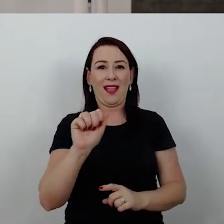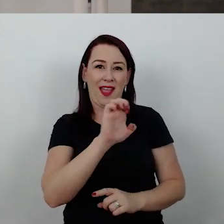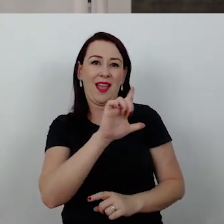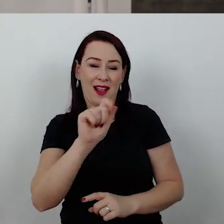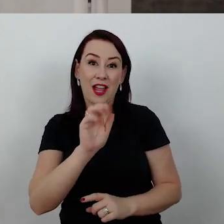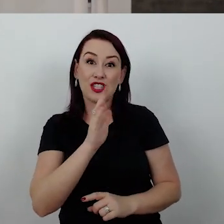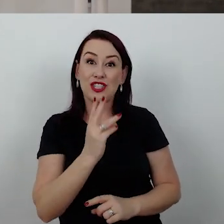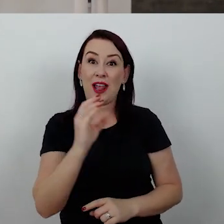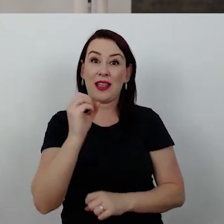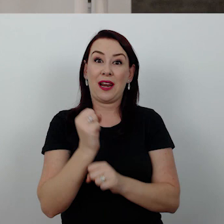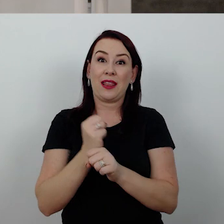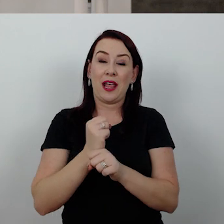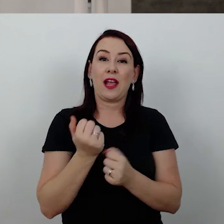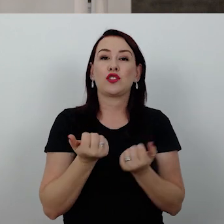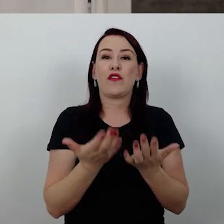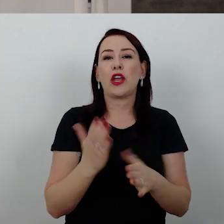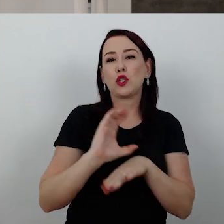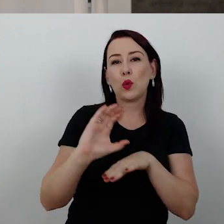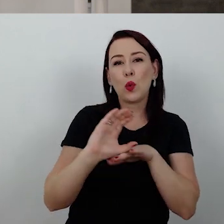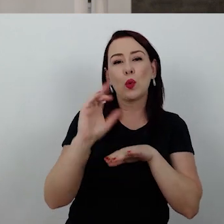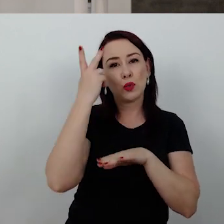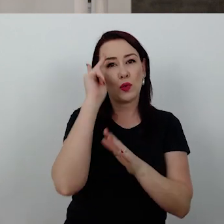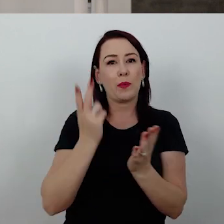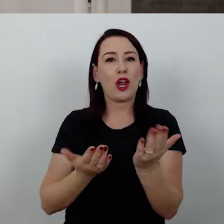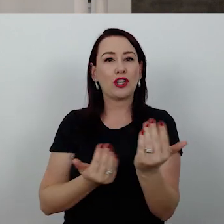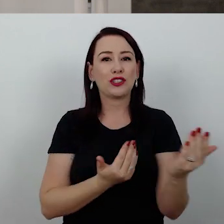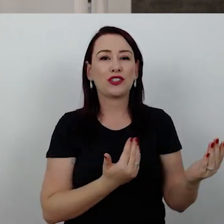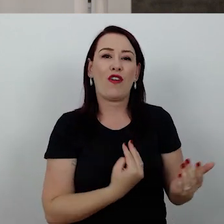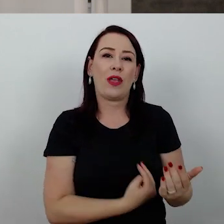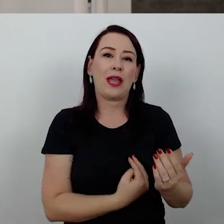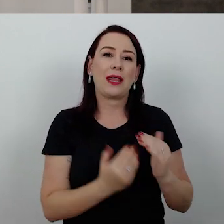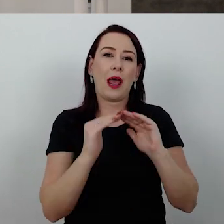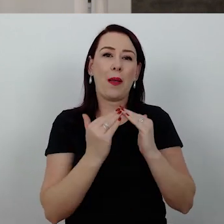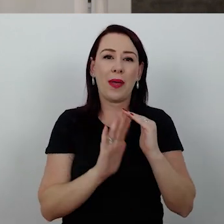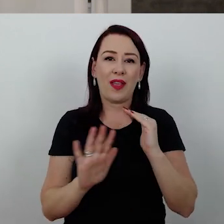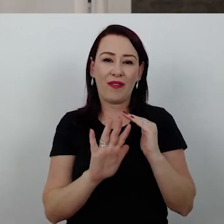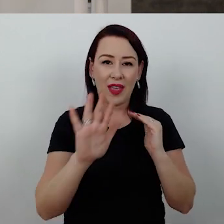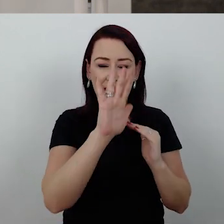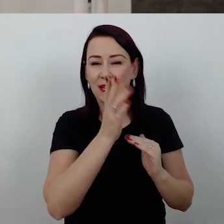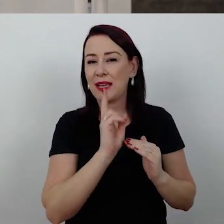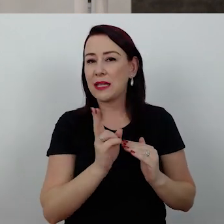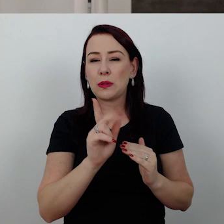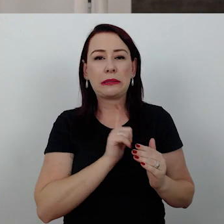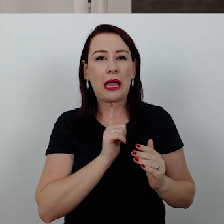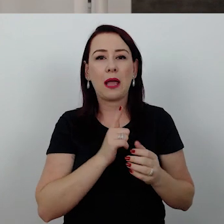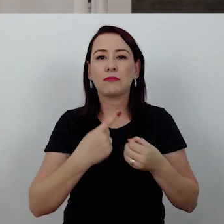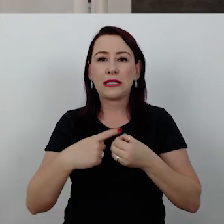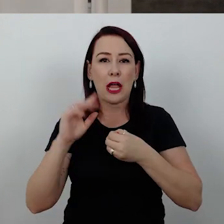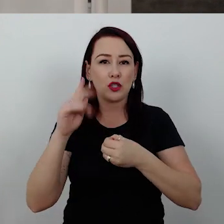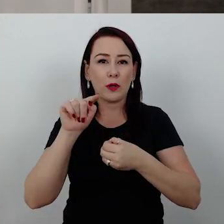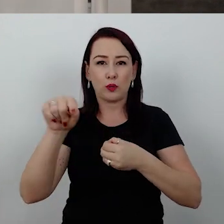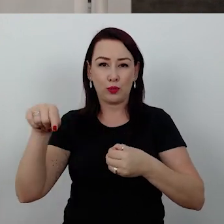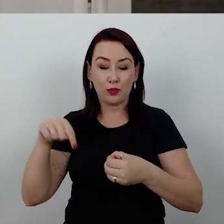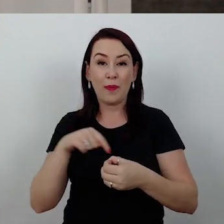de existência e que está há 30 anos formando jovens periféricos da cidade, então ações em todos